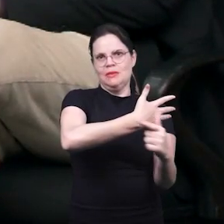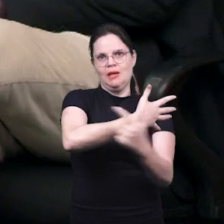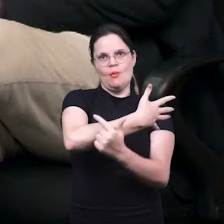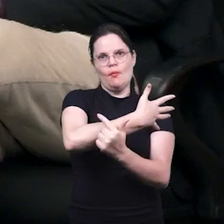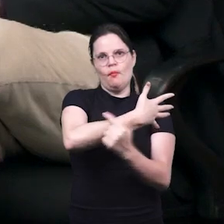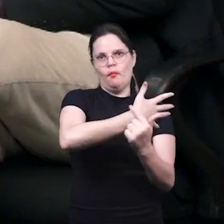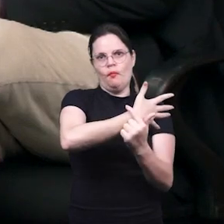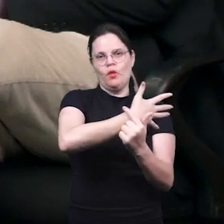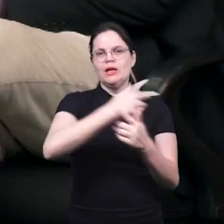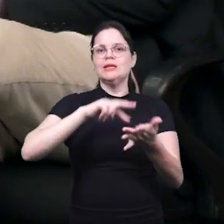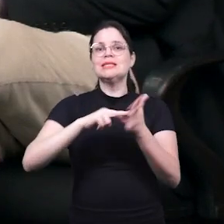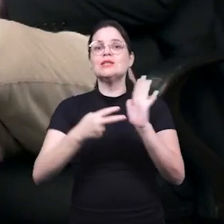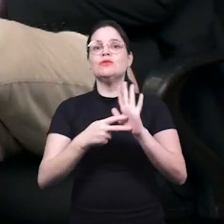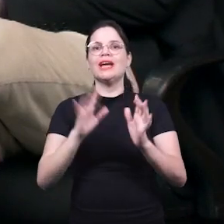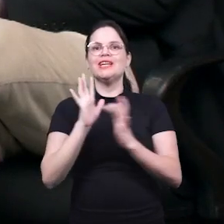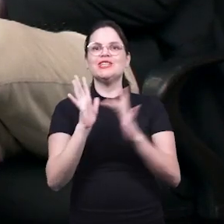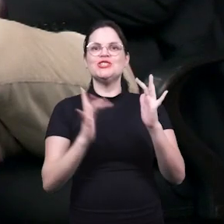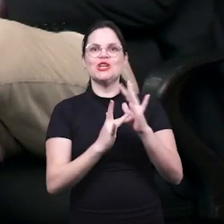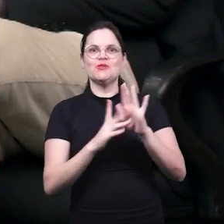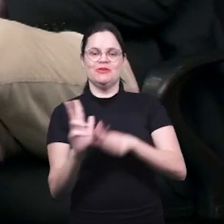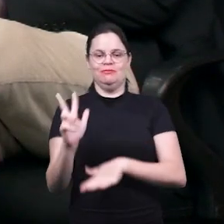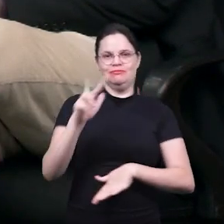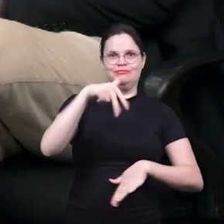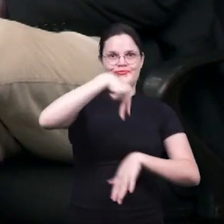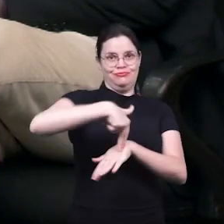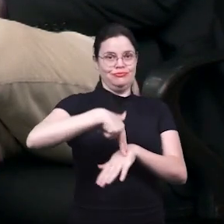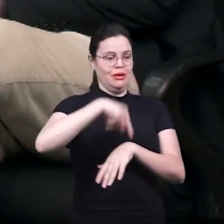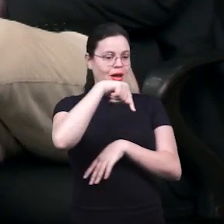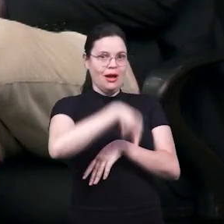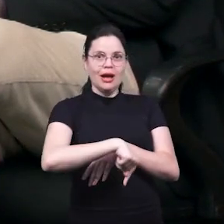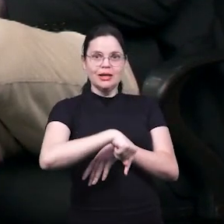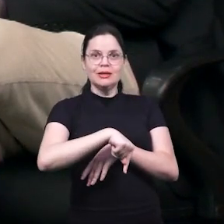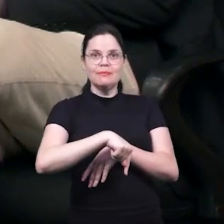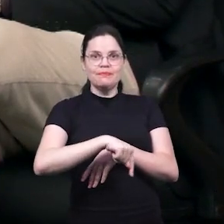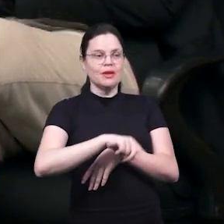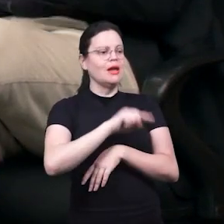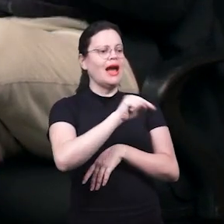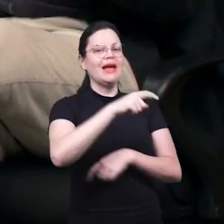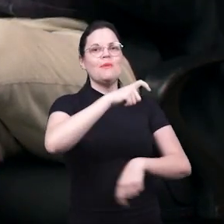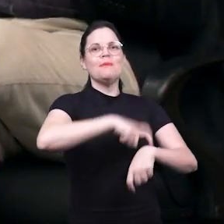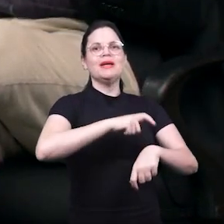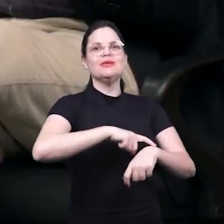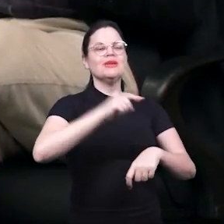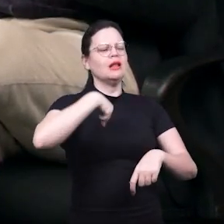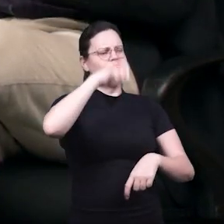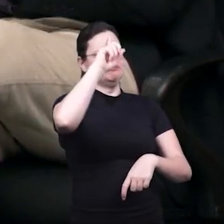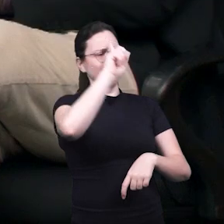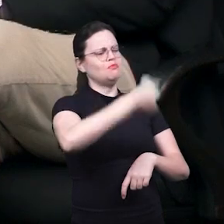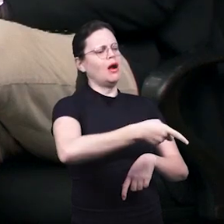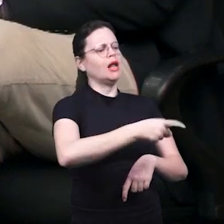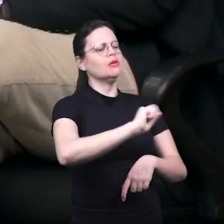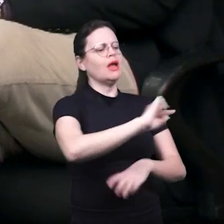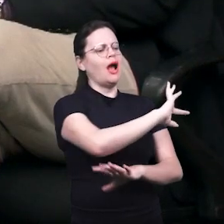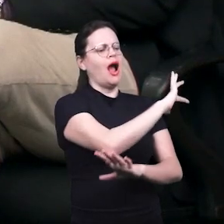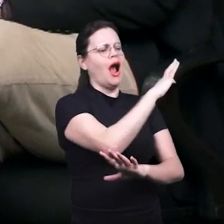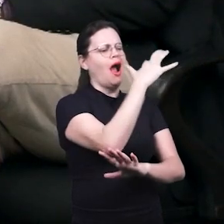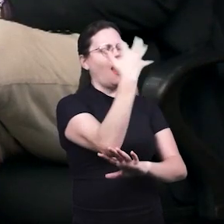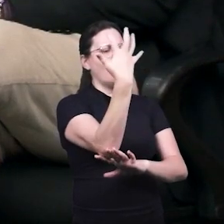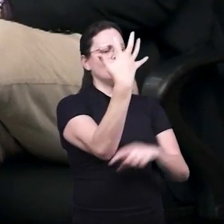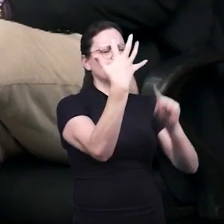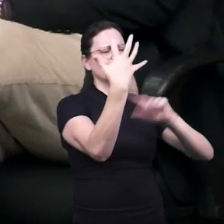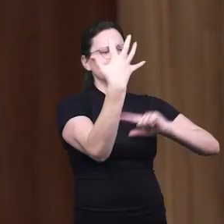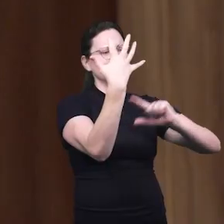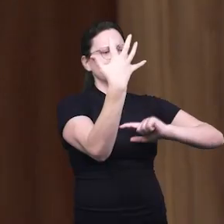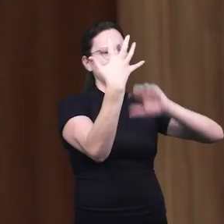próprio apóstolo Paulo vai retomar esse assunto em outra carta. Então, os irmãos acompanhando